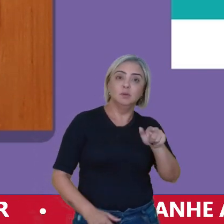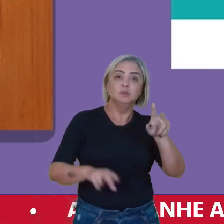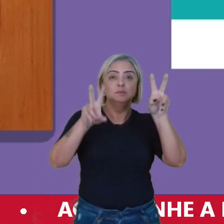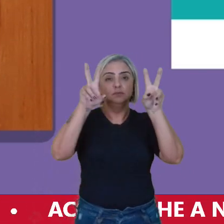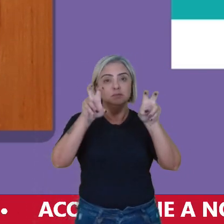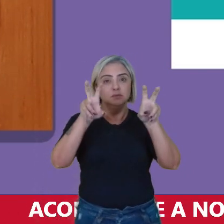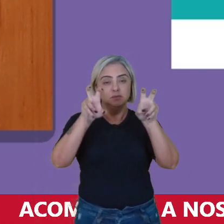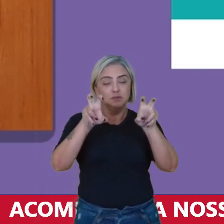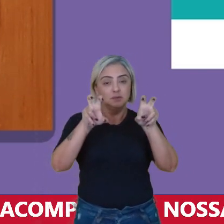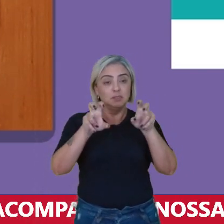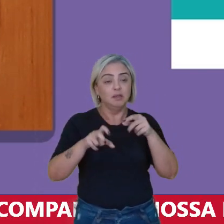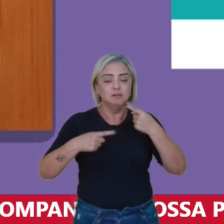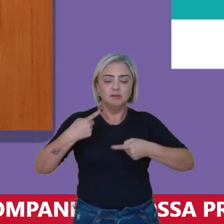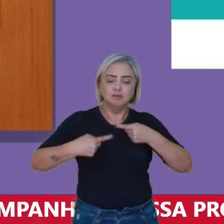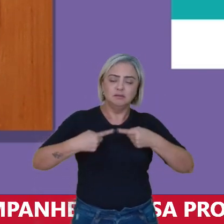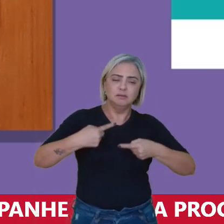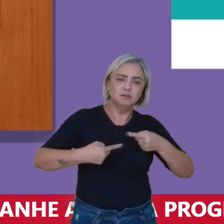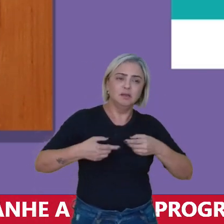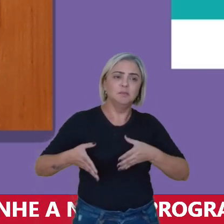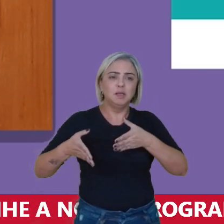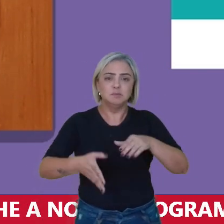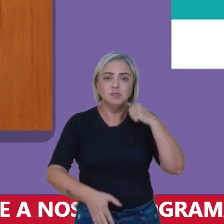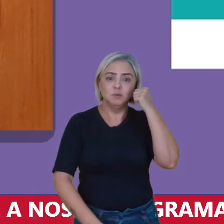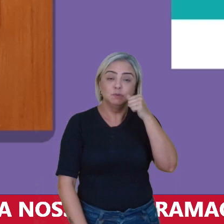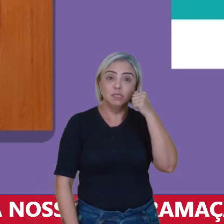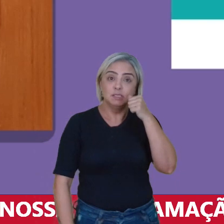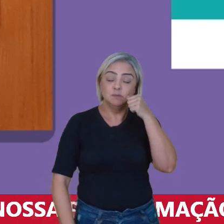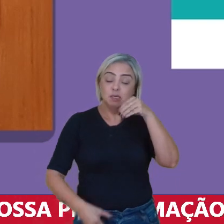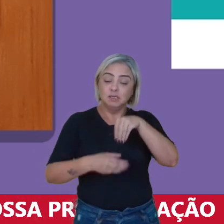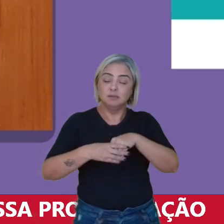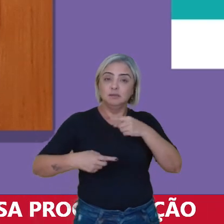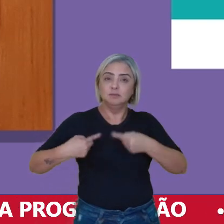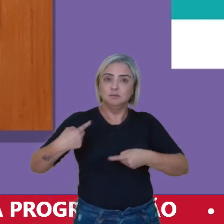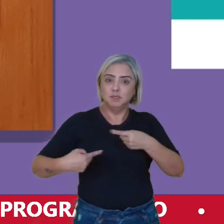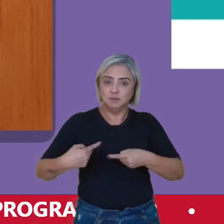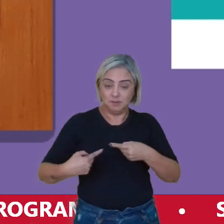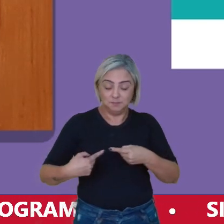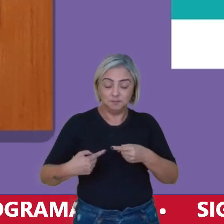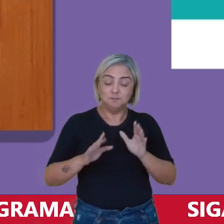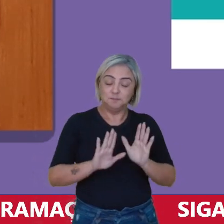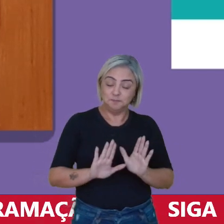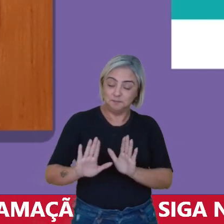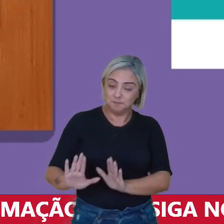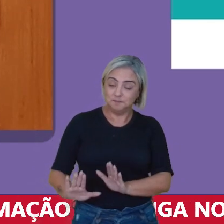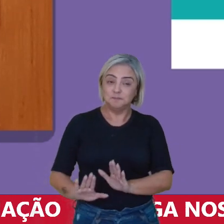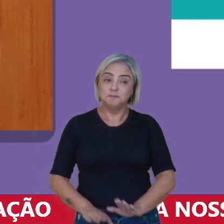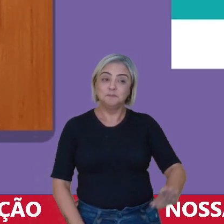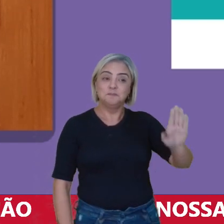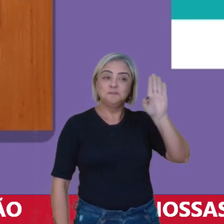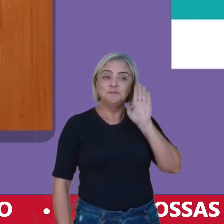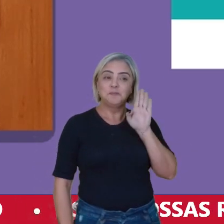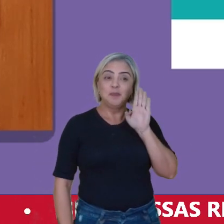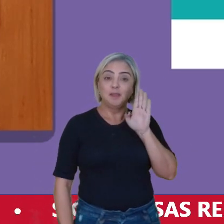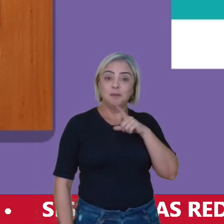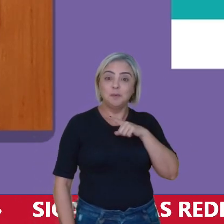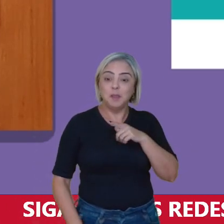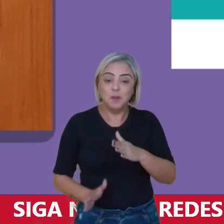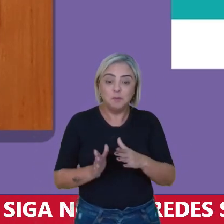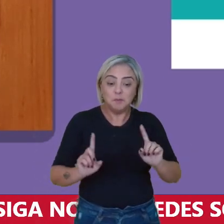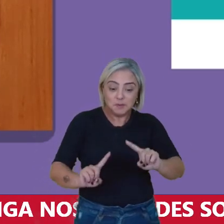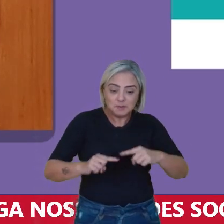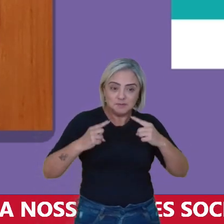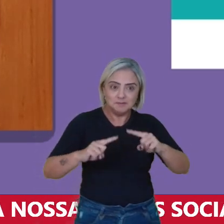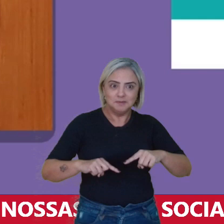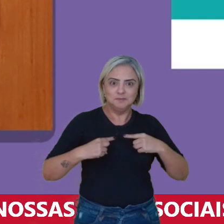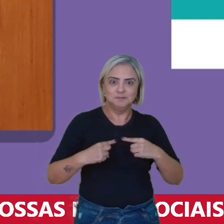por esse outro debate da participação nossa, das mulheres na política. E aí, falando um pouco sobre campanha é sempre um momento muito